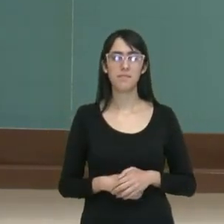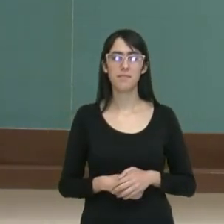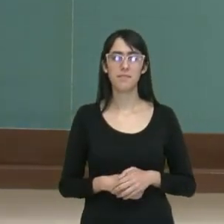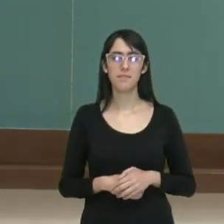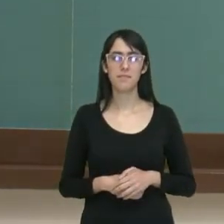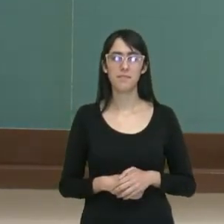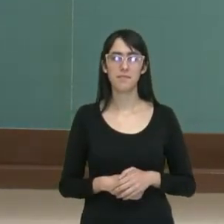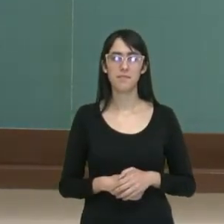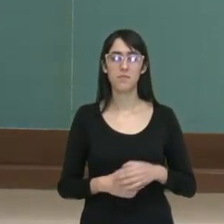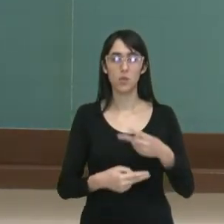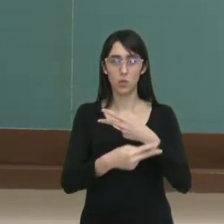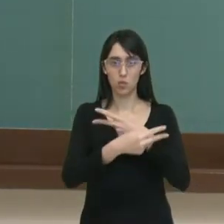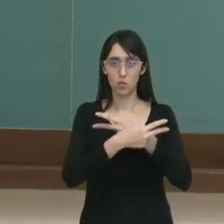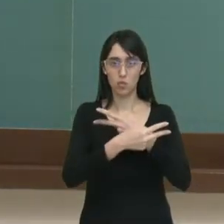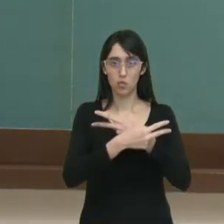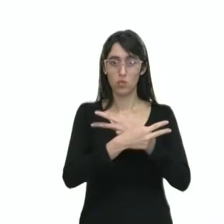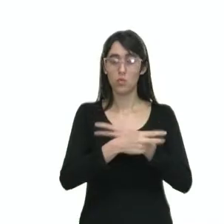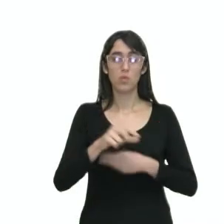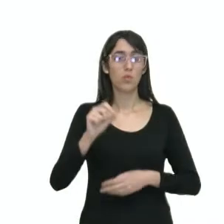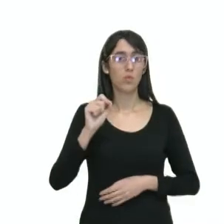Os cromossomos são